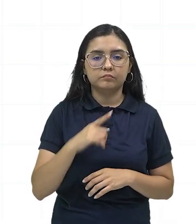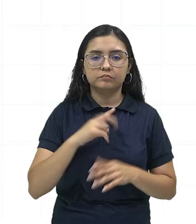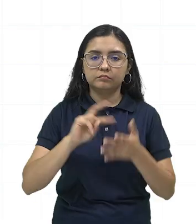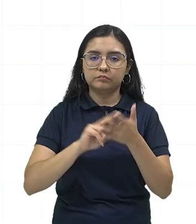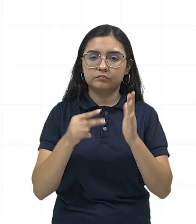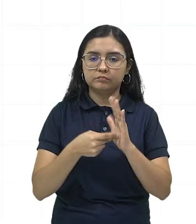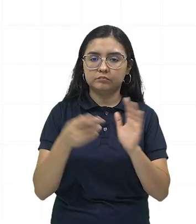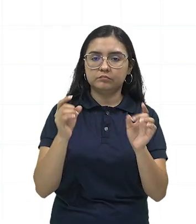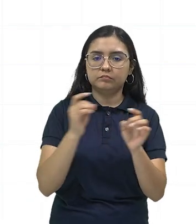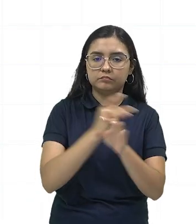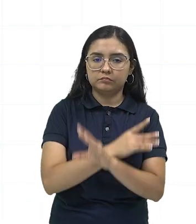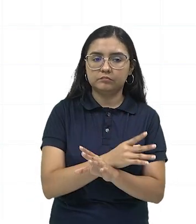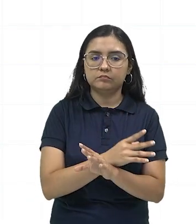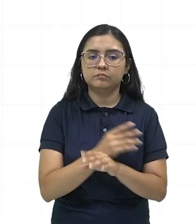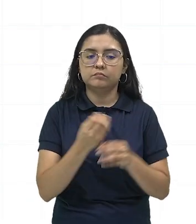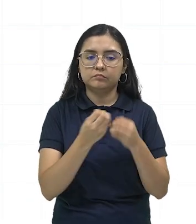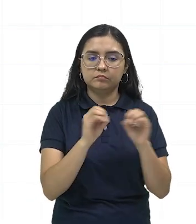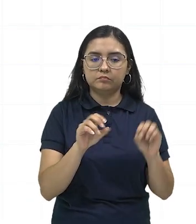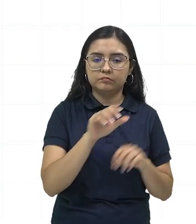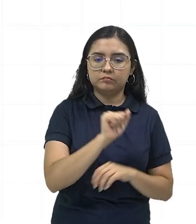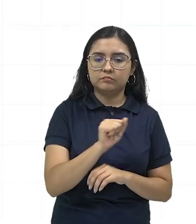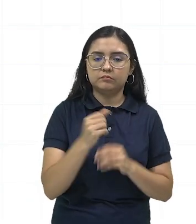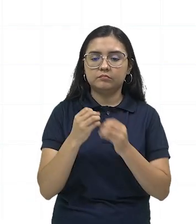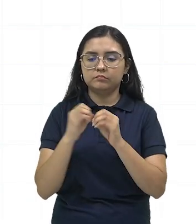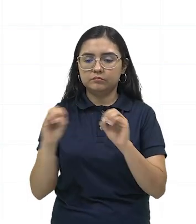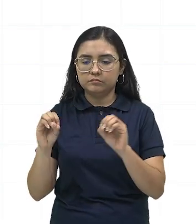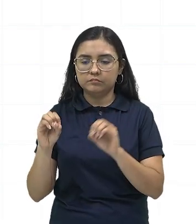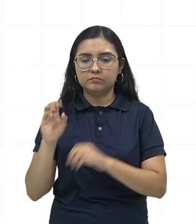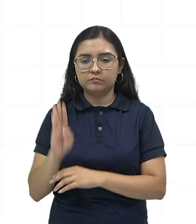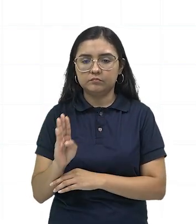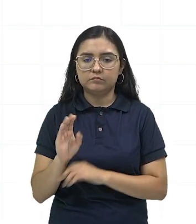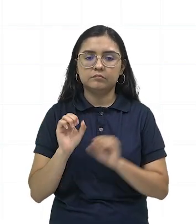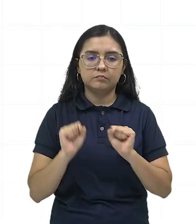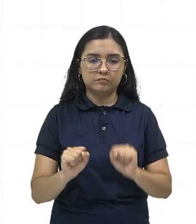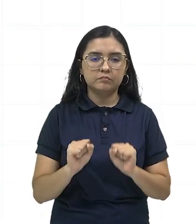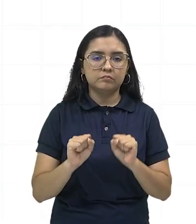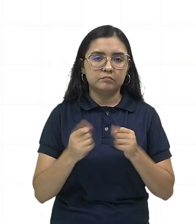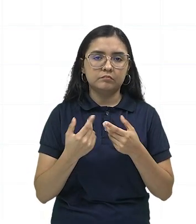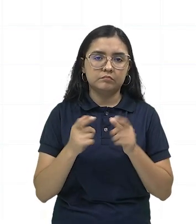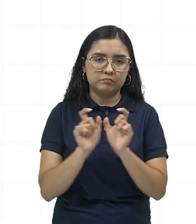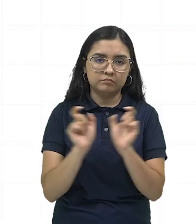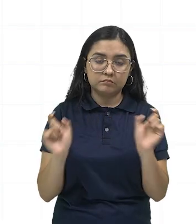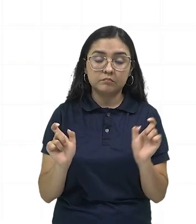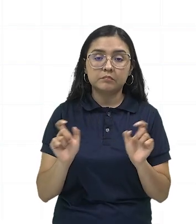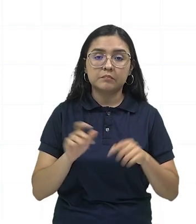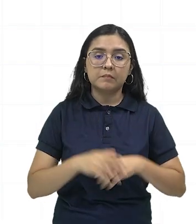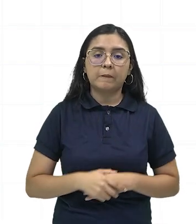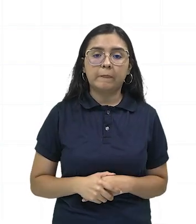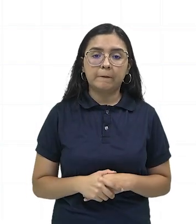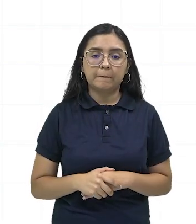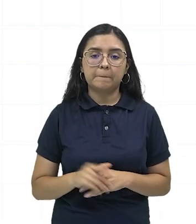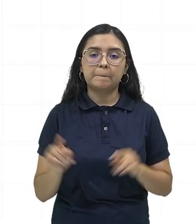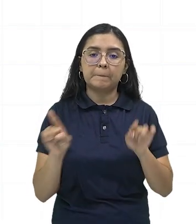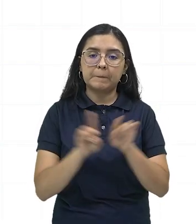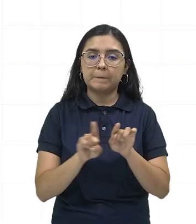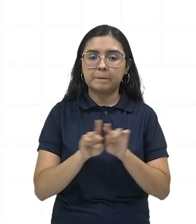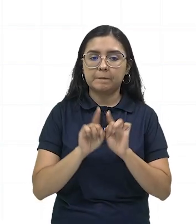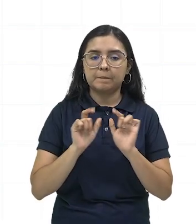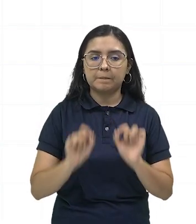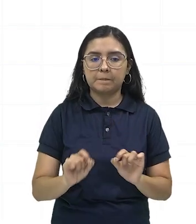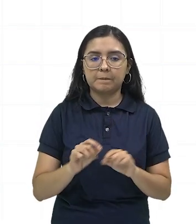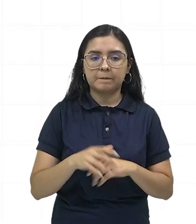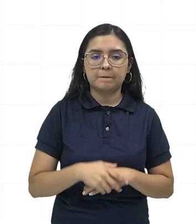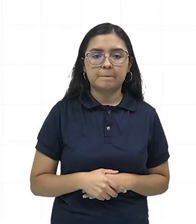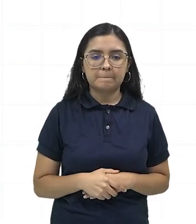completo. A oração A e a oração B, elas conseguem ser lidas de forma independente. E elas podem introduzir as